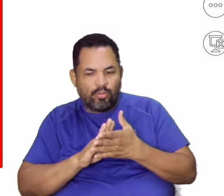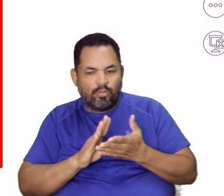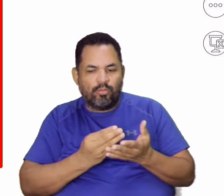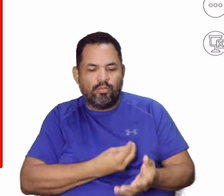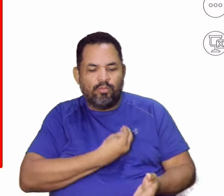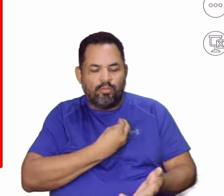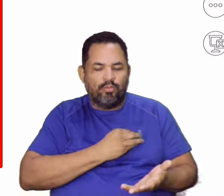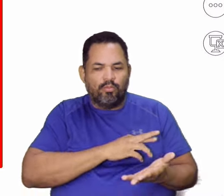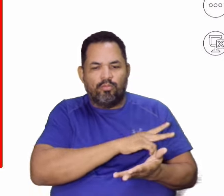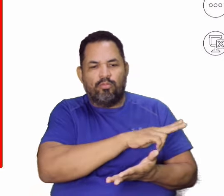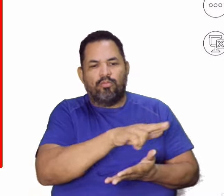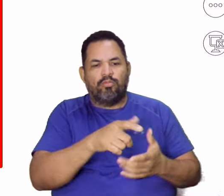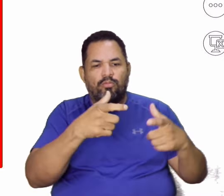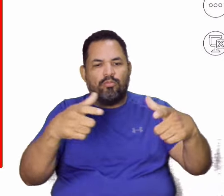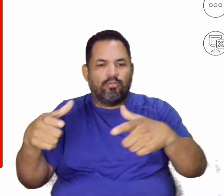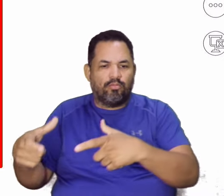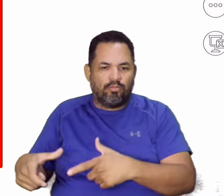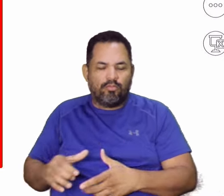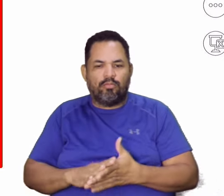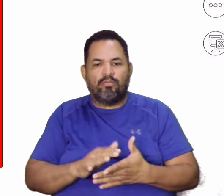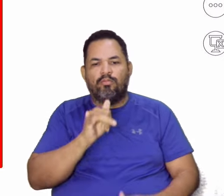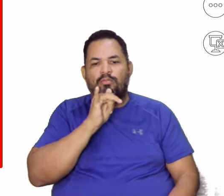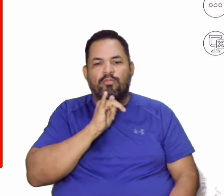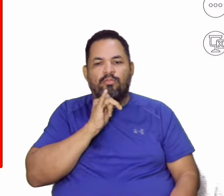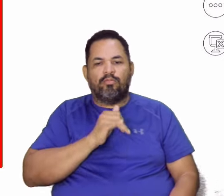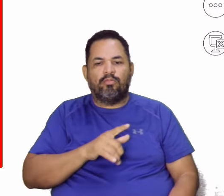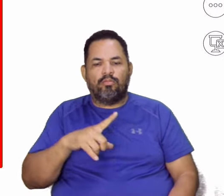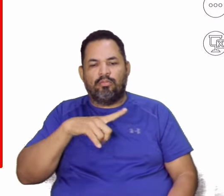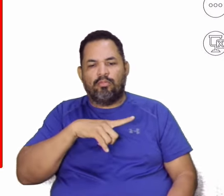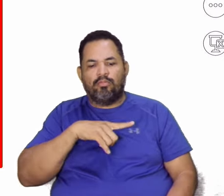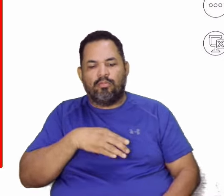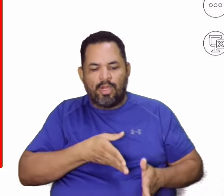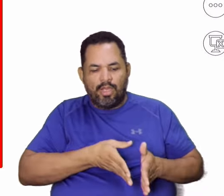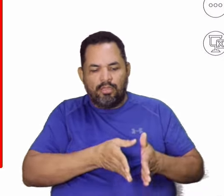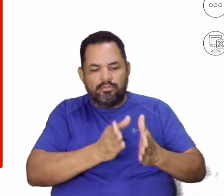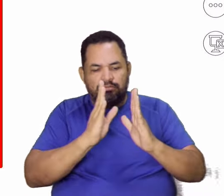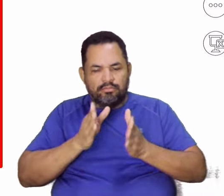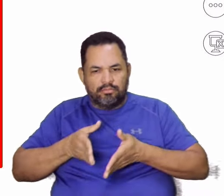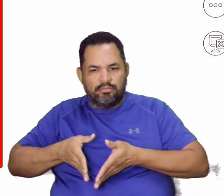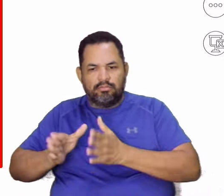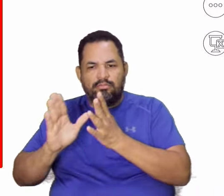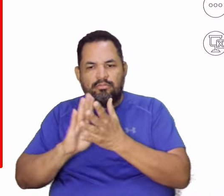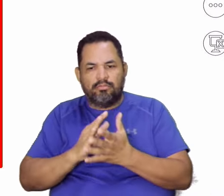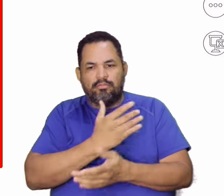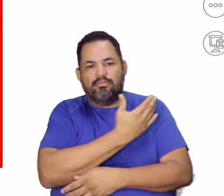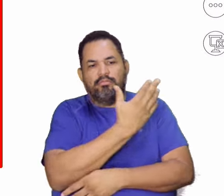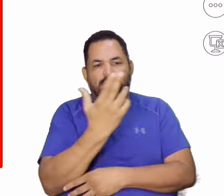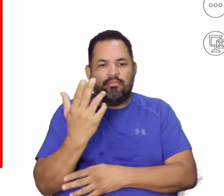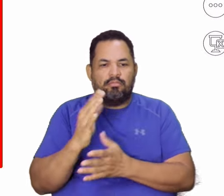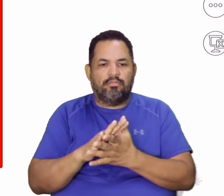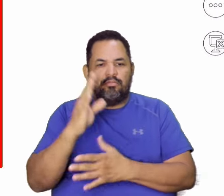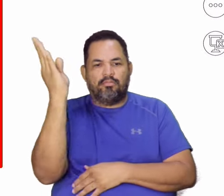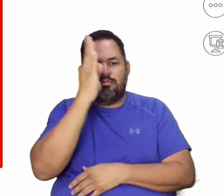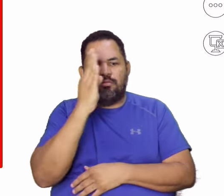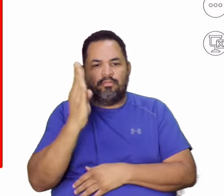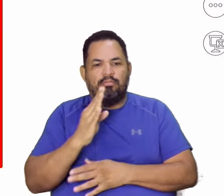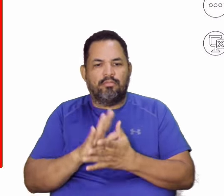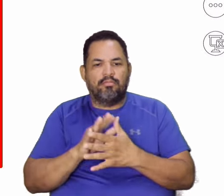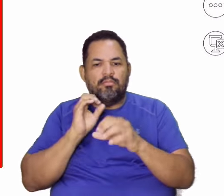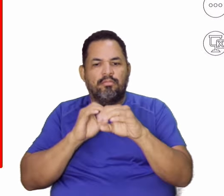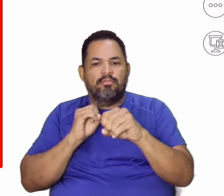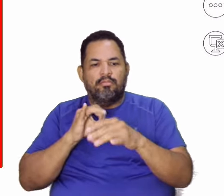ecossistemas tá E aí como exemplo eu tenho aqui as trilhas em parques nacionais que educam